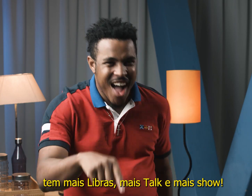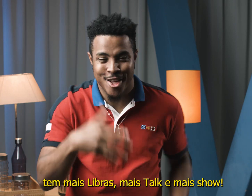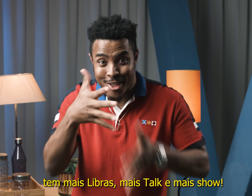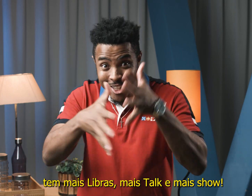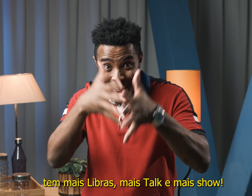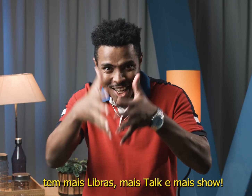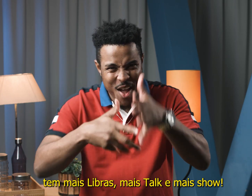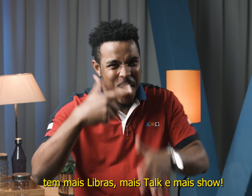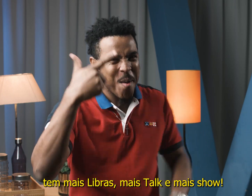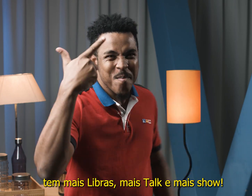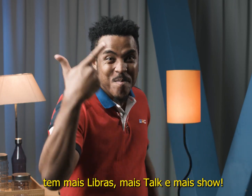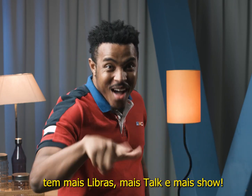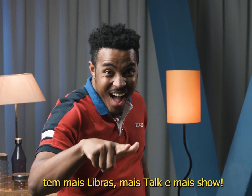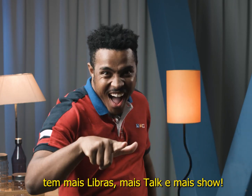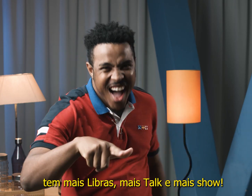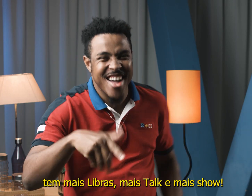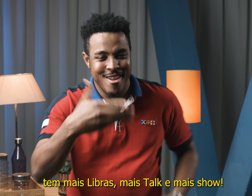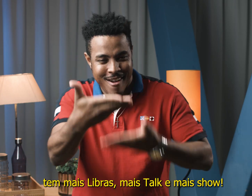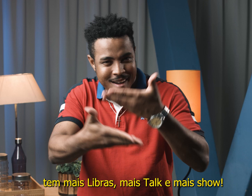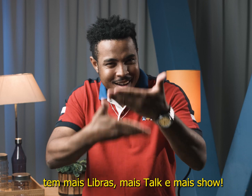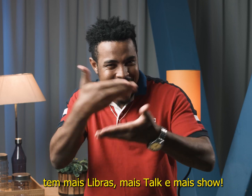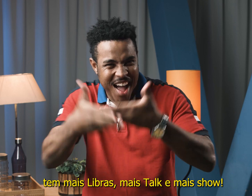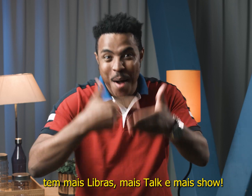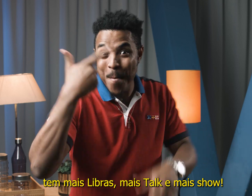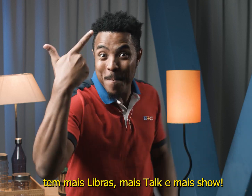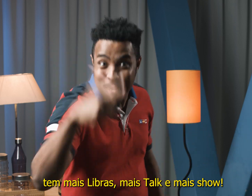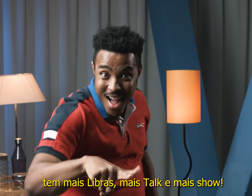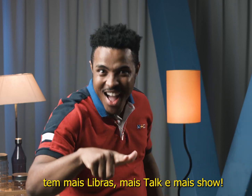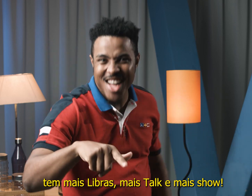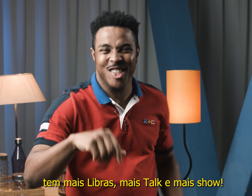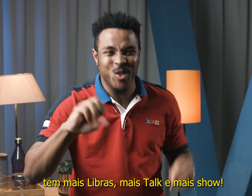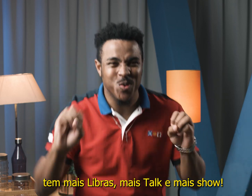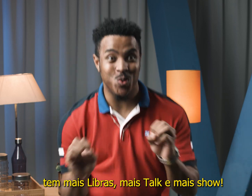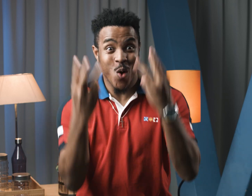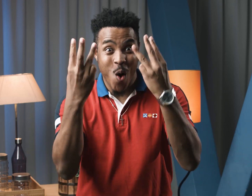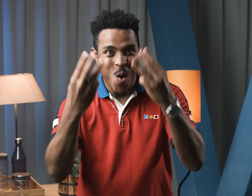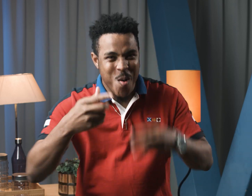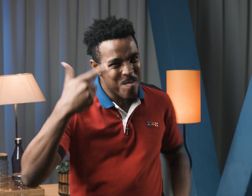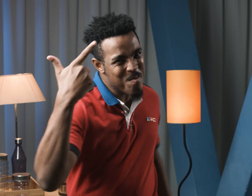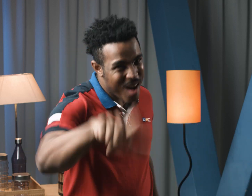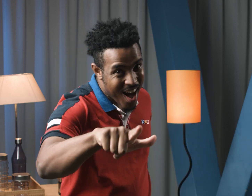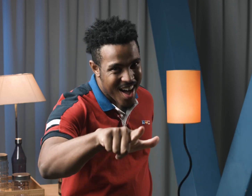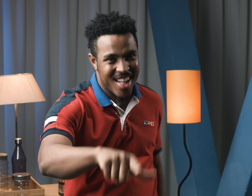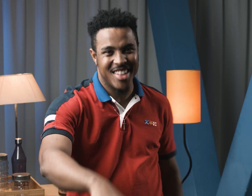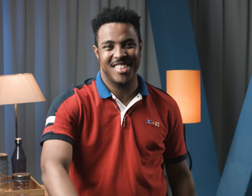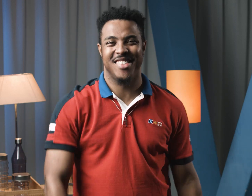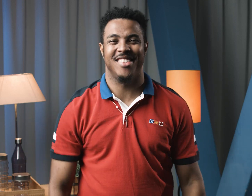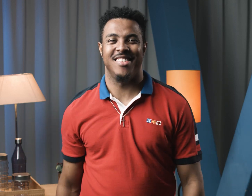tem mais Libras, mais Talk e mais show!